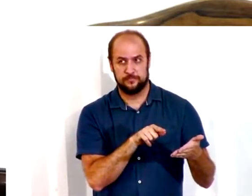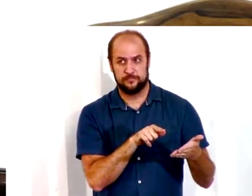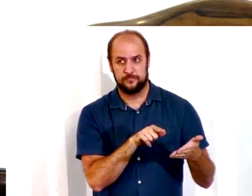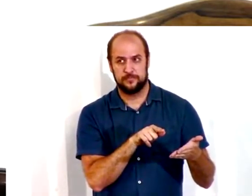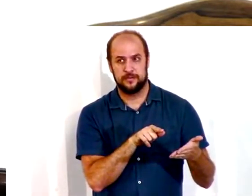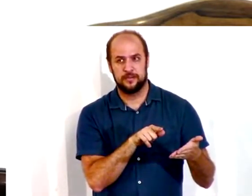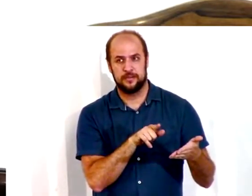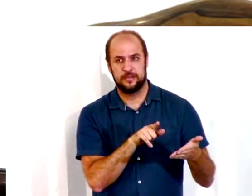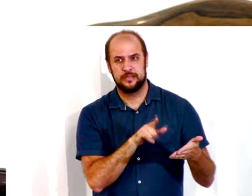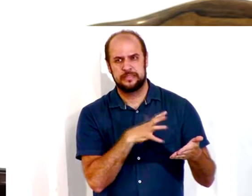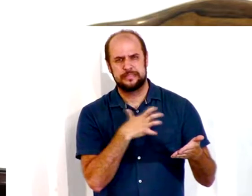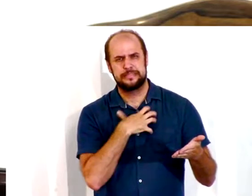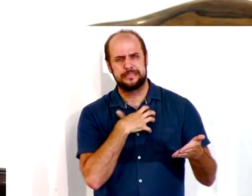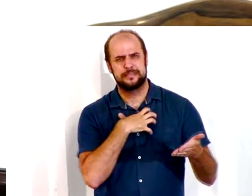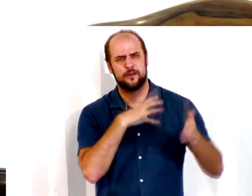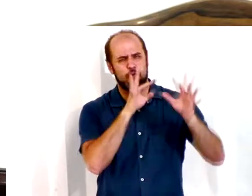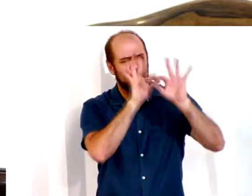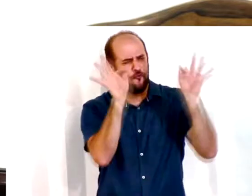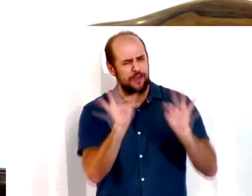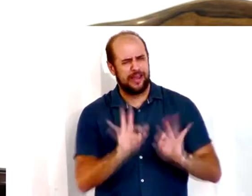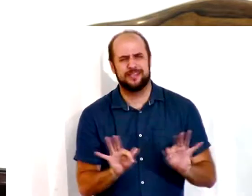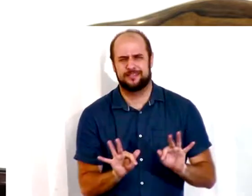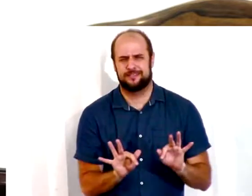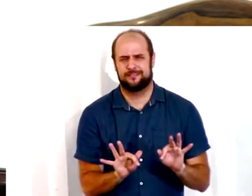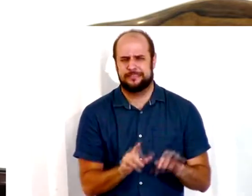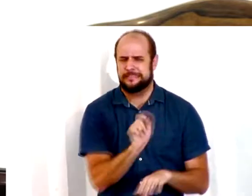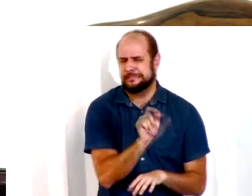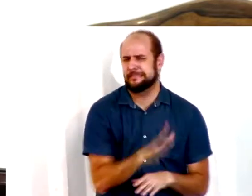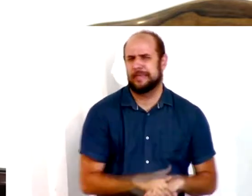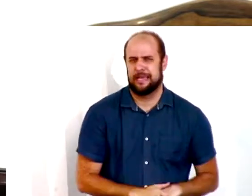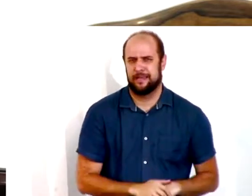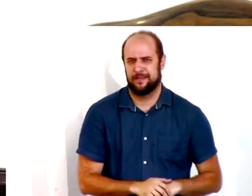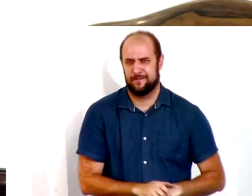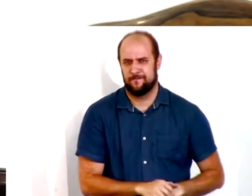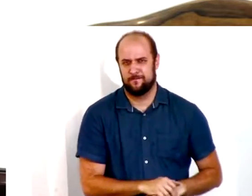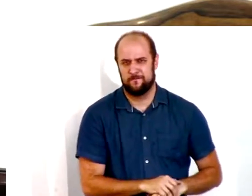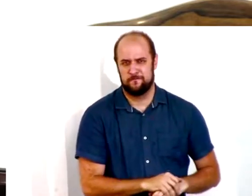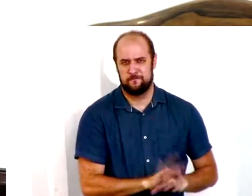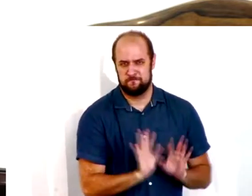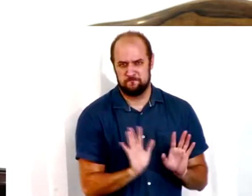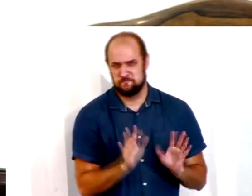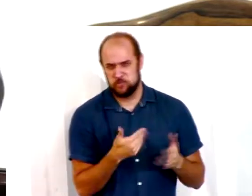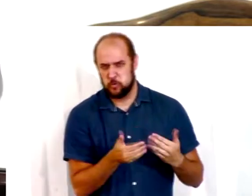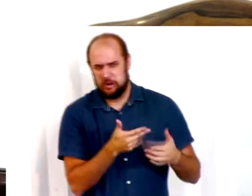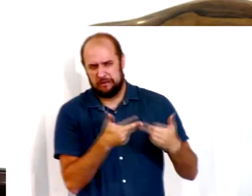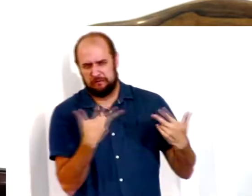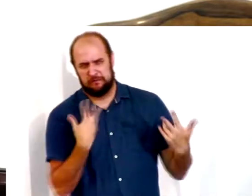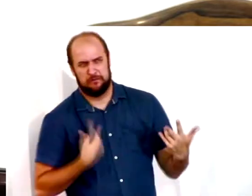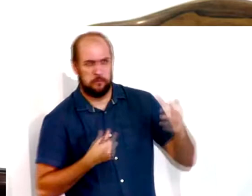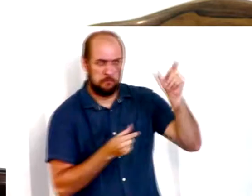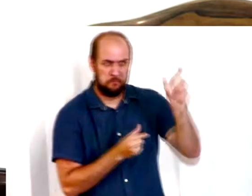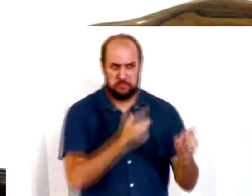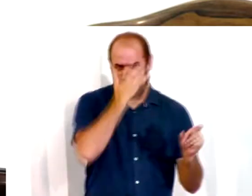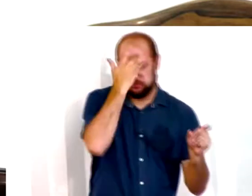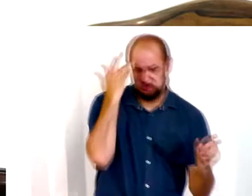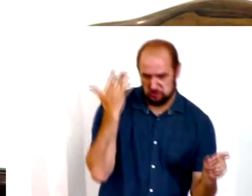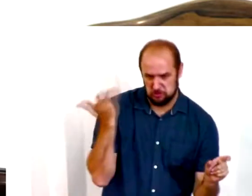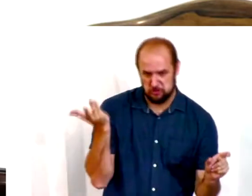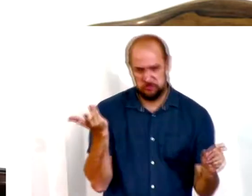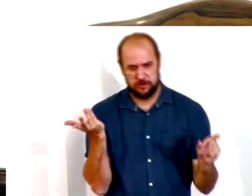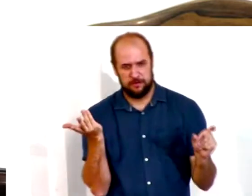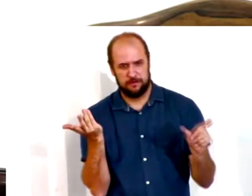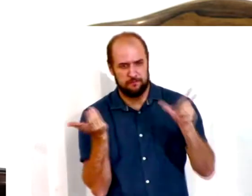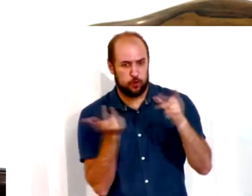que sente uma felicidade muito grande quando vocês se deparam com isso. Seja pessoa,